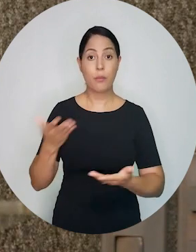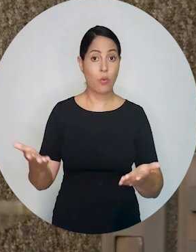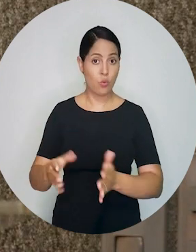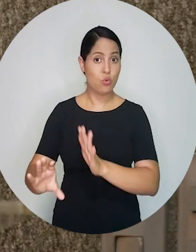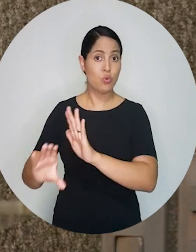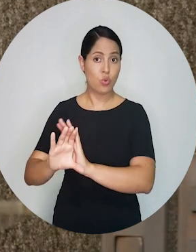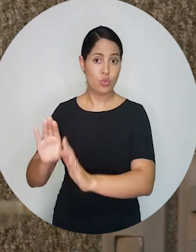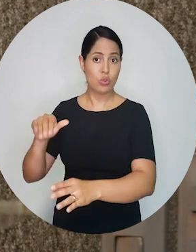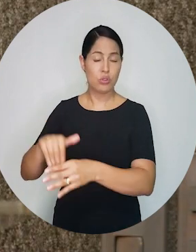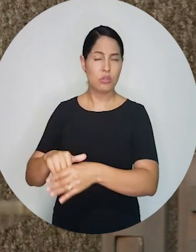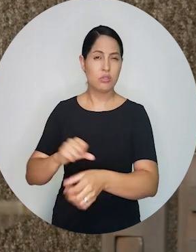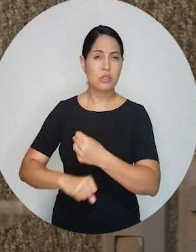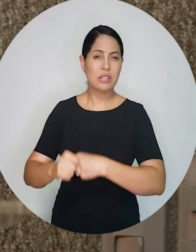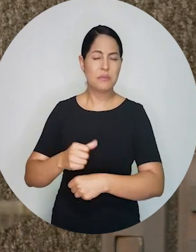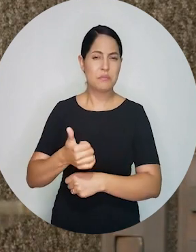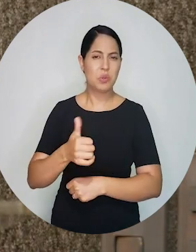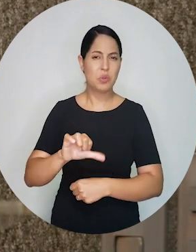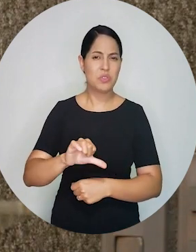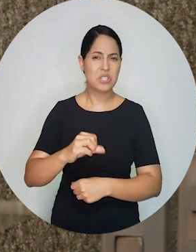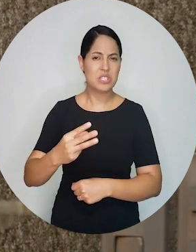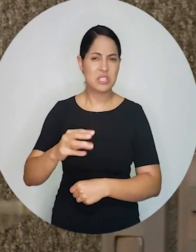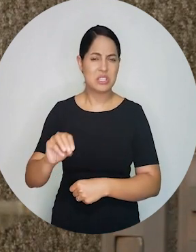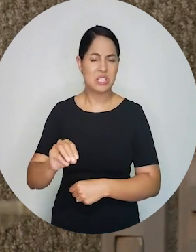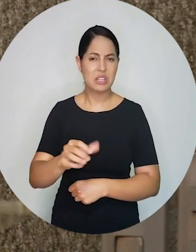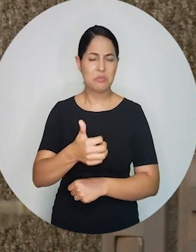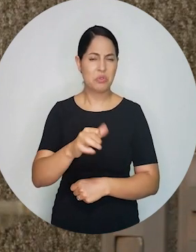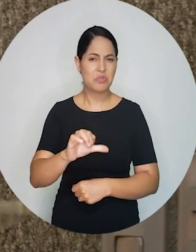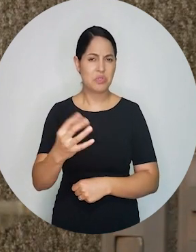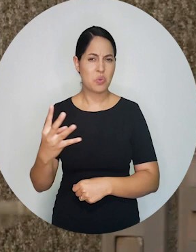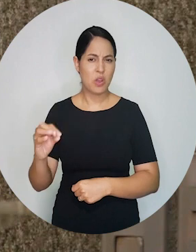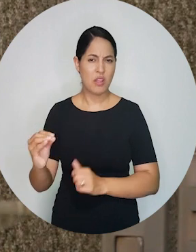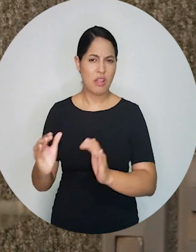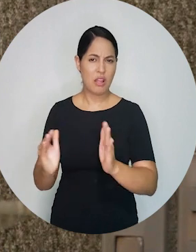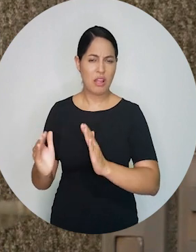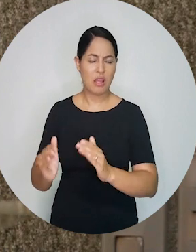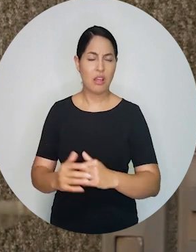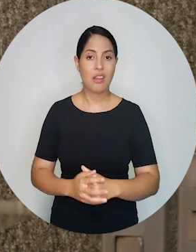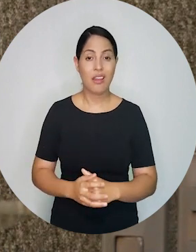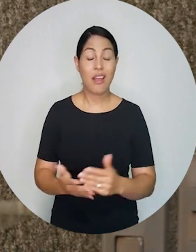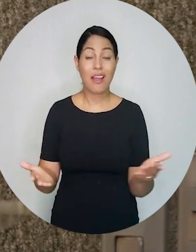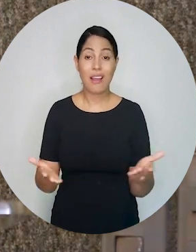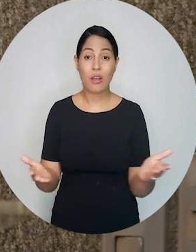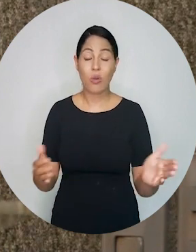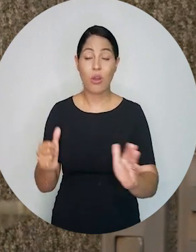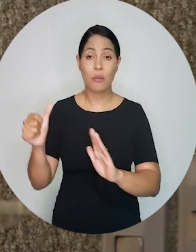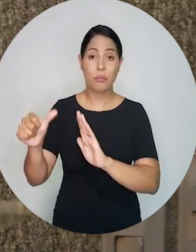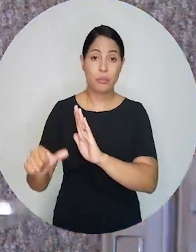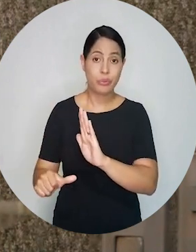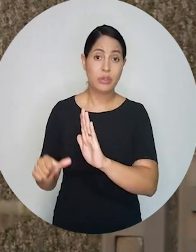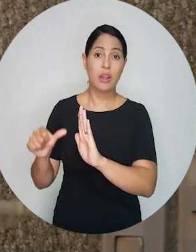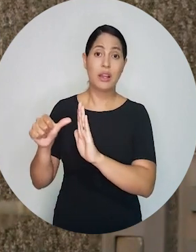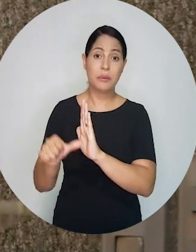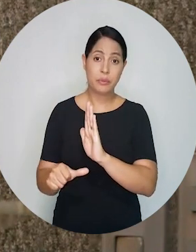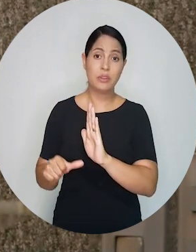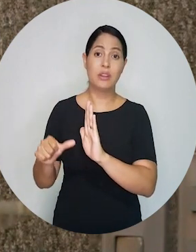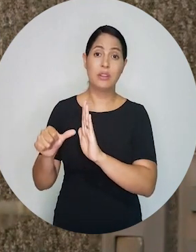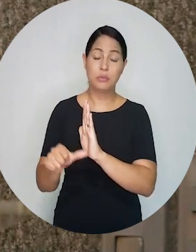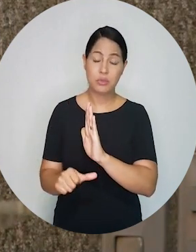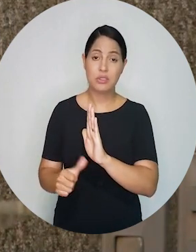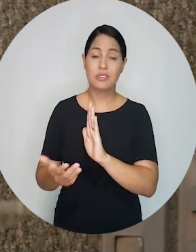entre si, que se harmonizasse entre si. Nós temos um Código Eleitoral que é da década de 30,